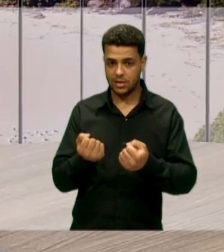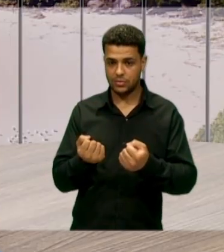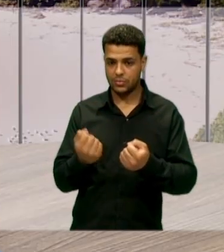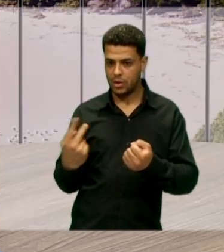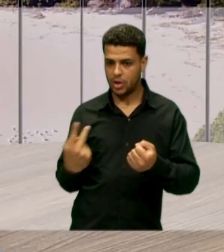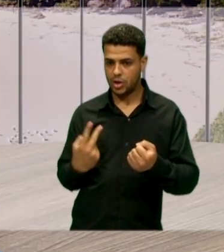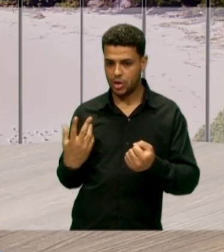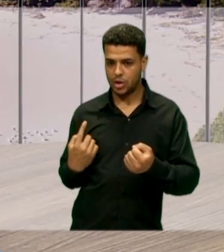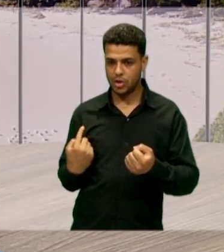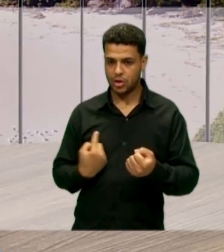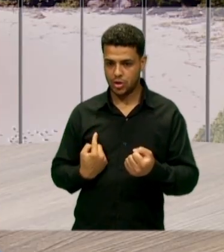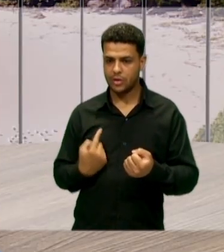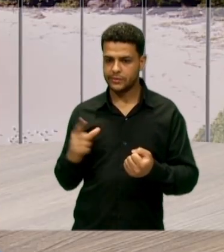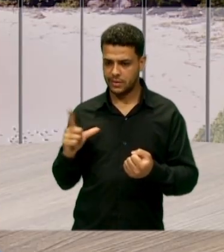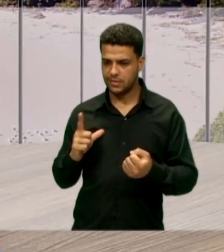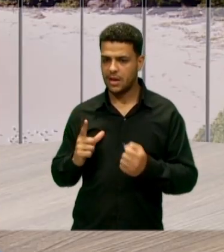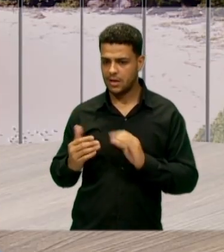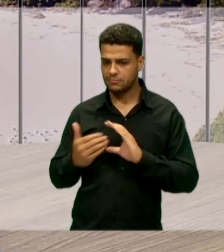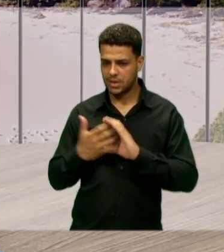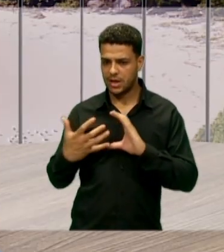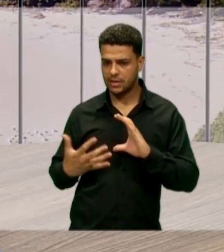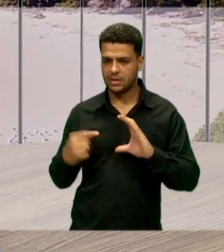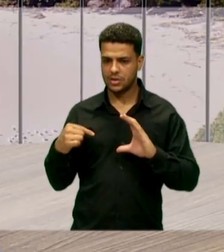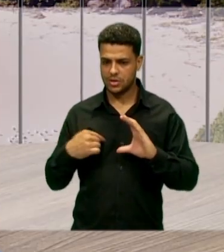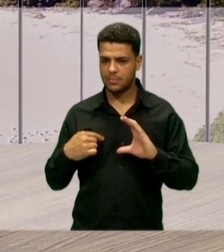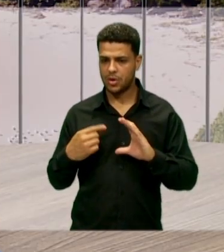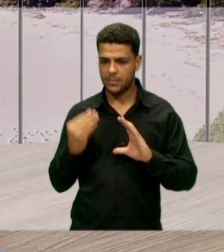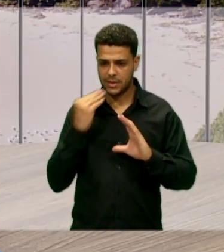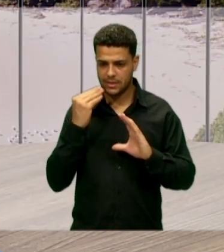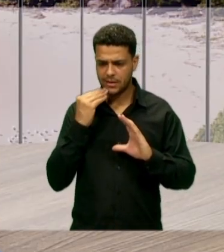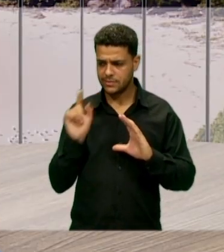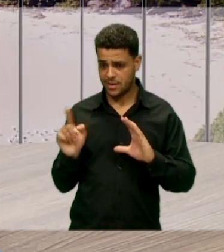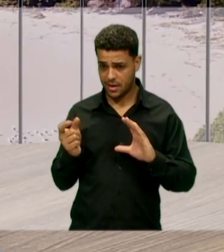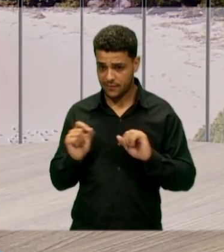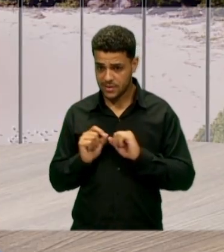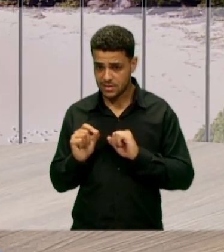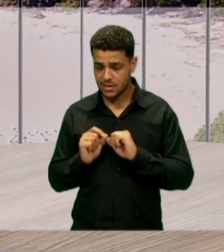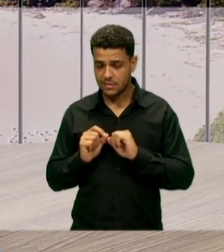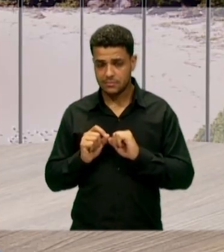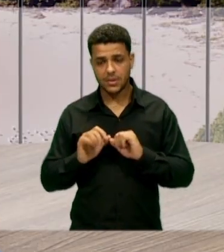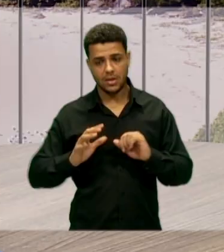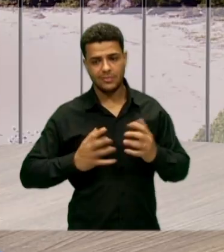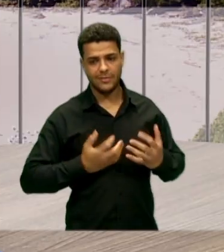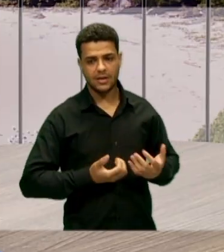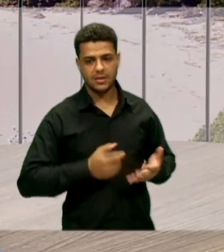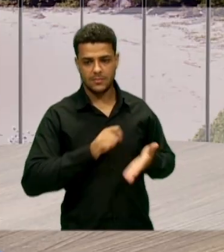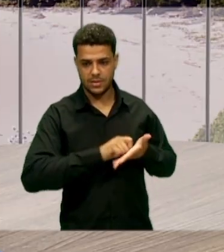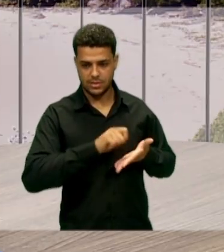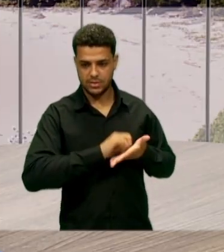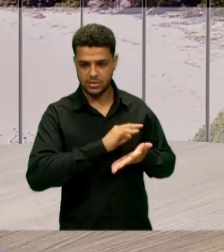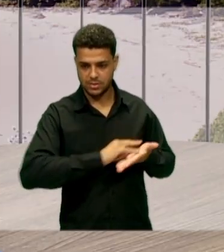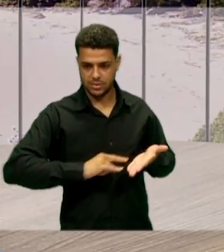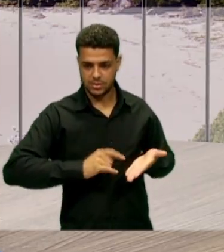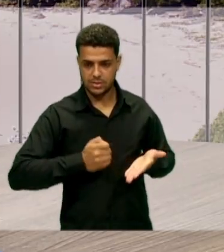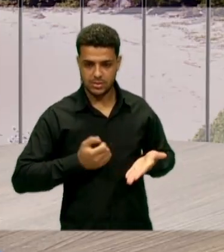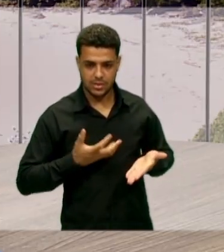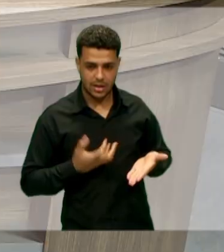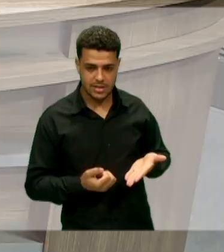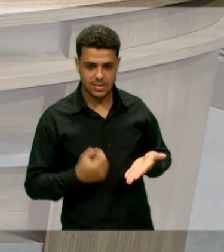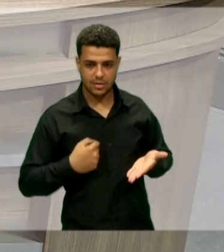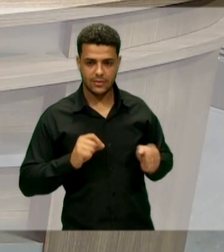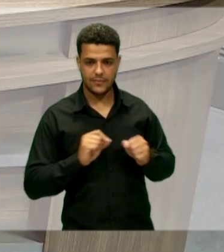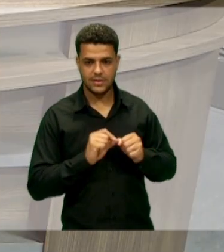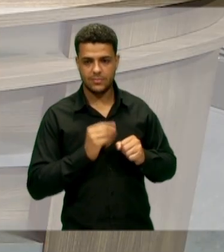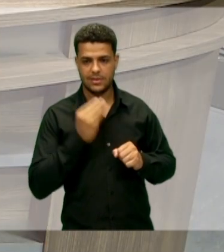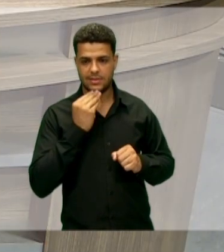gente mesmo avisa o paciente, olha, você tem elegibilidade para o teste, a gente quer fazer? Aí o paciente tem que assinar um termo, se ele aceita fazer ou não, e a gente